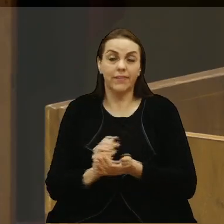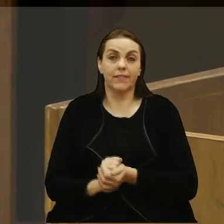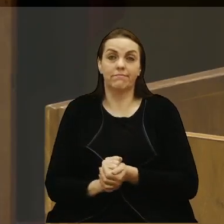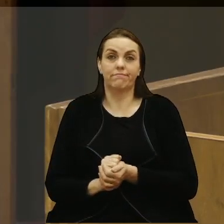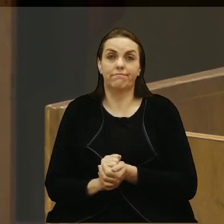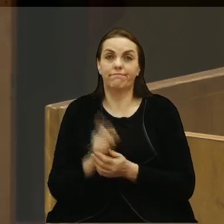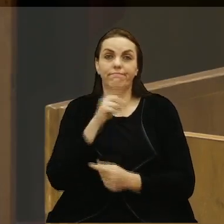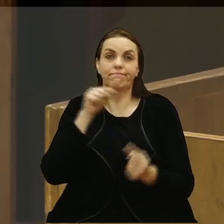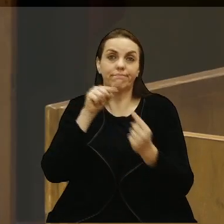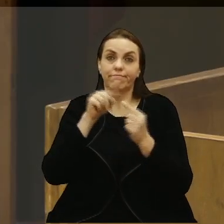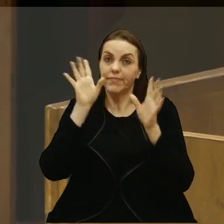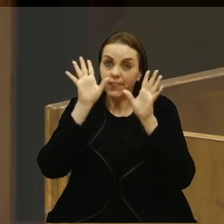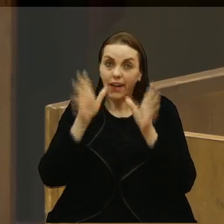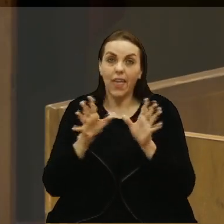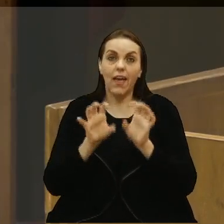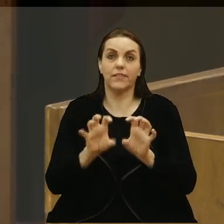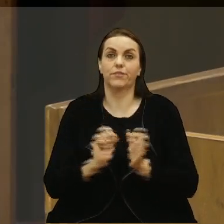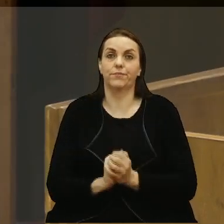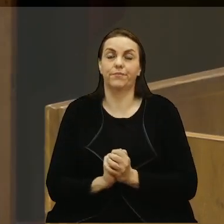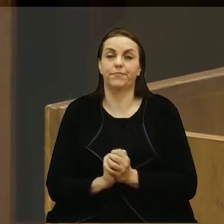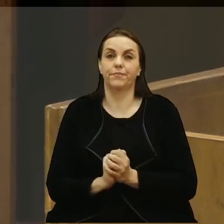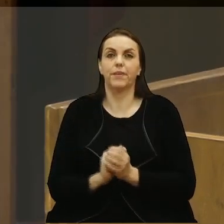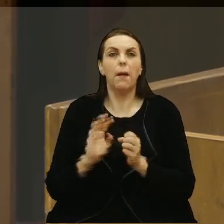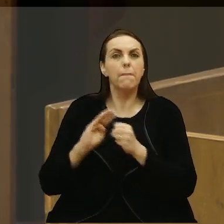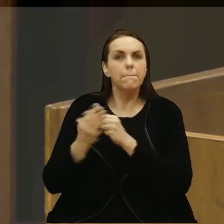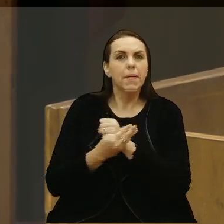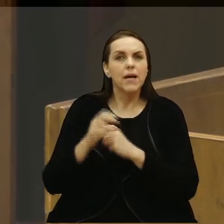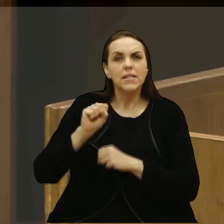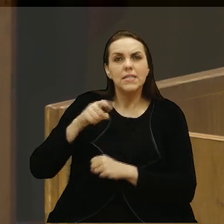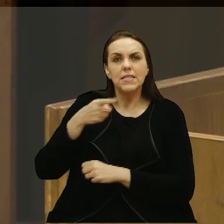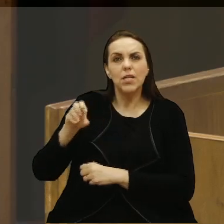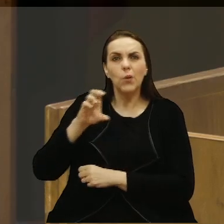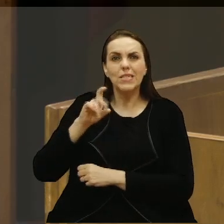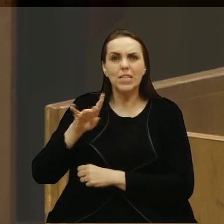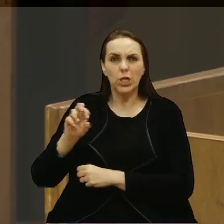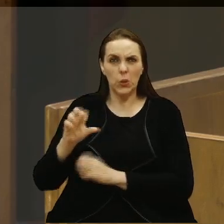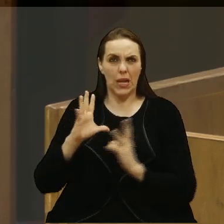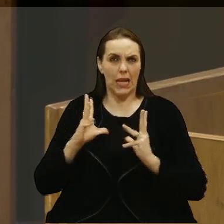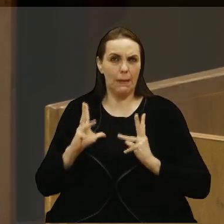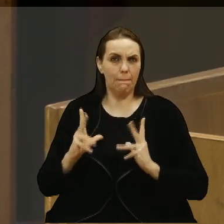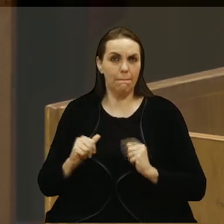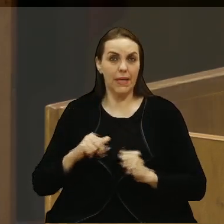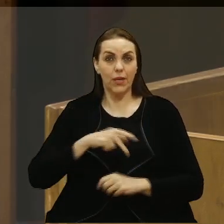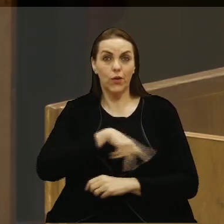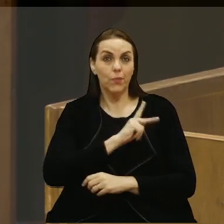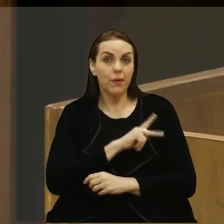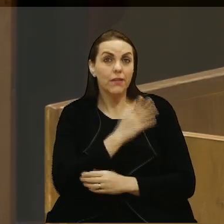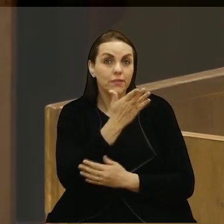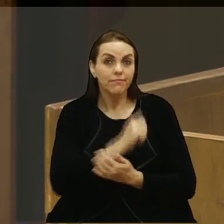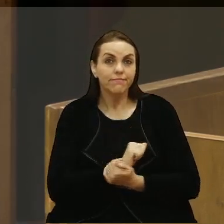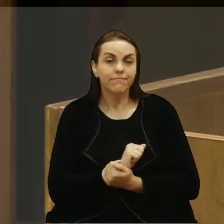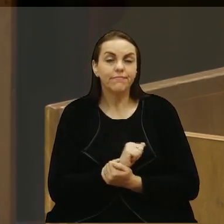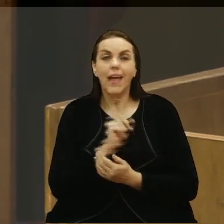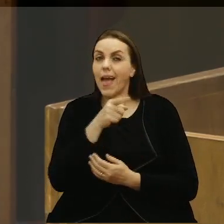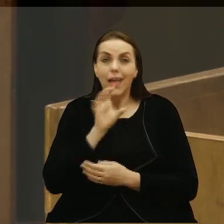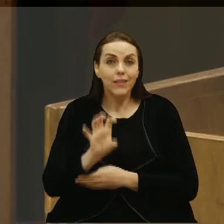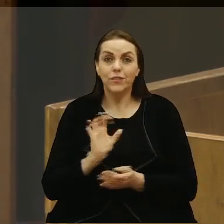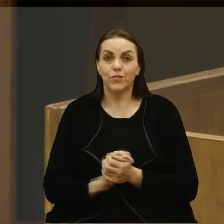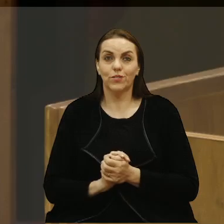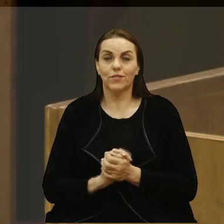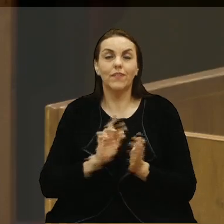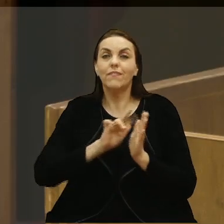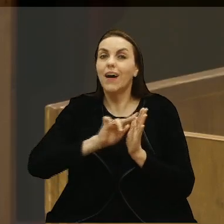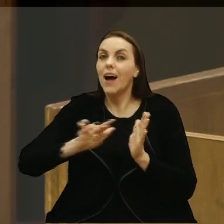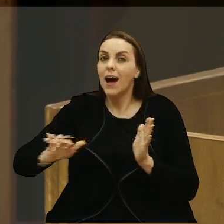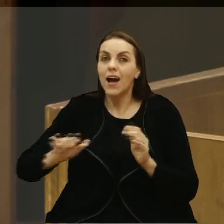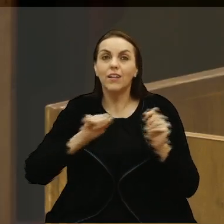é isso. Lá no São Ciro é tudo limpinho, vereador Pedro Rodrigues? É isso. Eu passei em vários lugares da